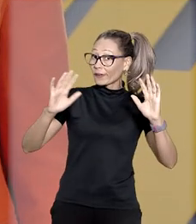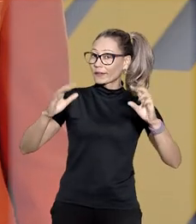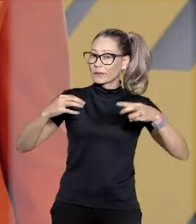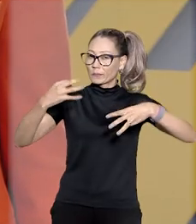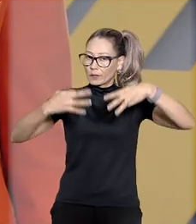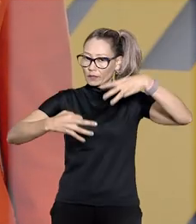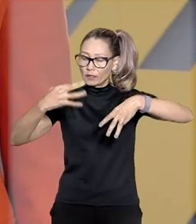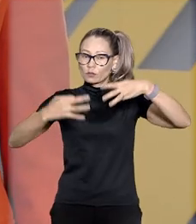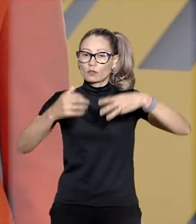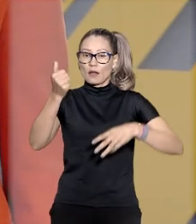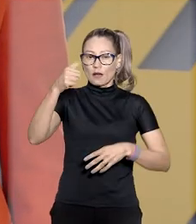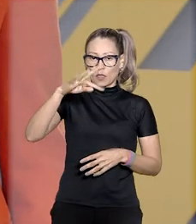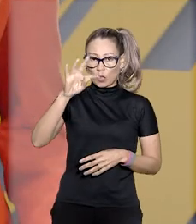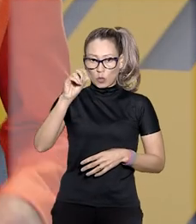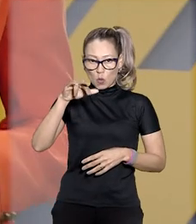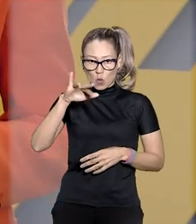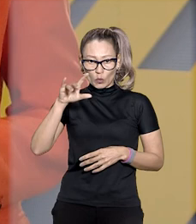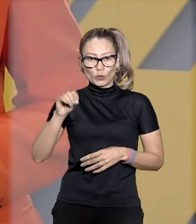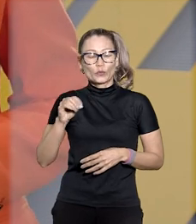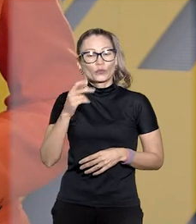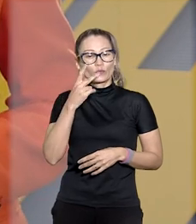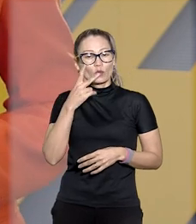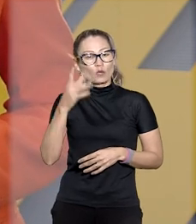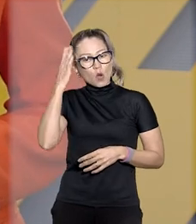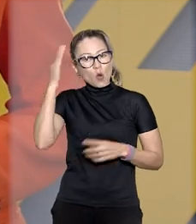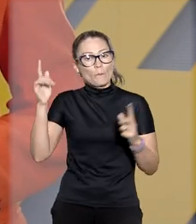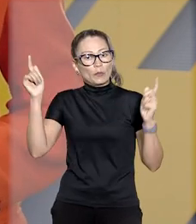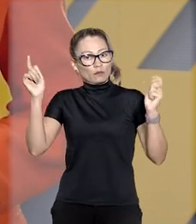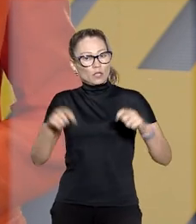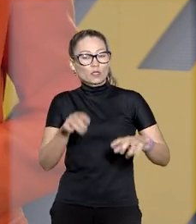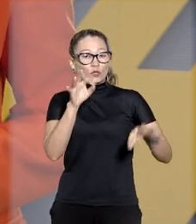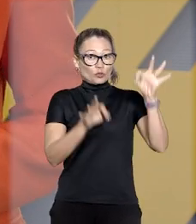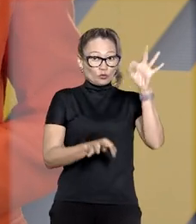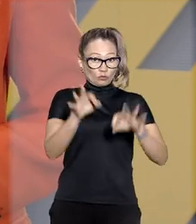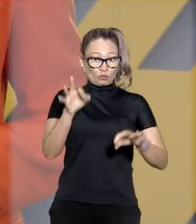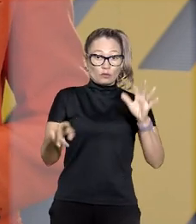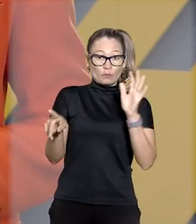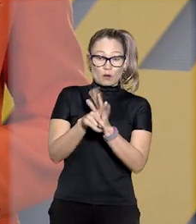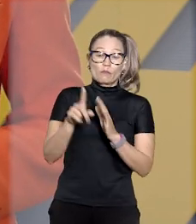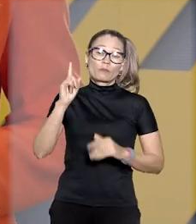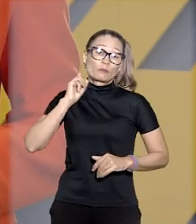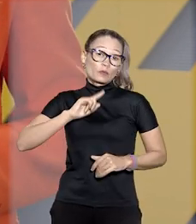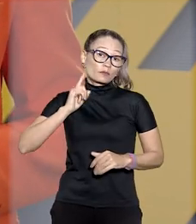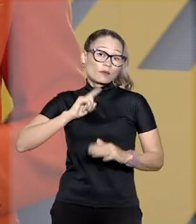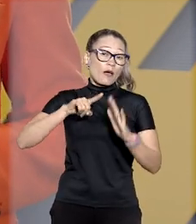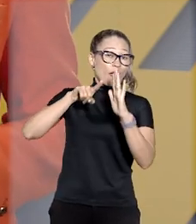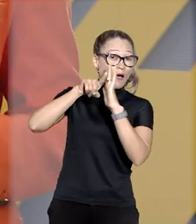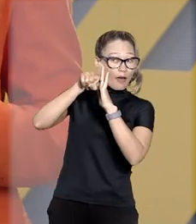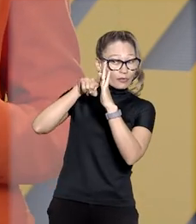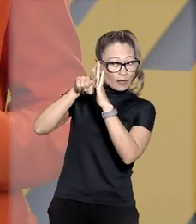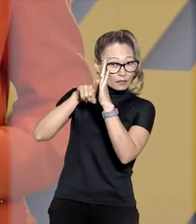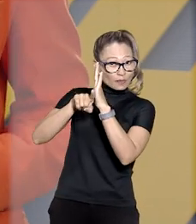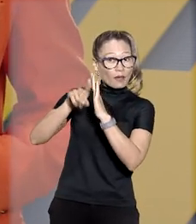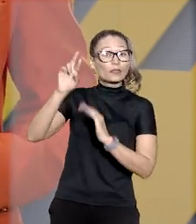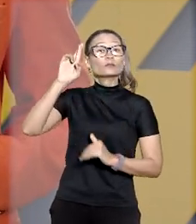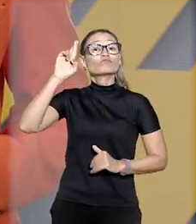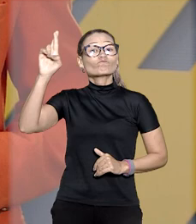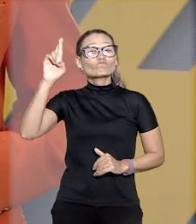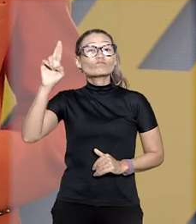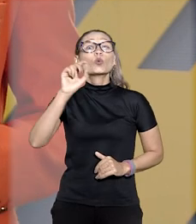Olá, o ministro Antônio Saldanha Palheiro reconheceu a competência da Justiça Estadual de Minas Gerais para analisar